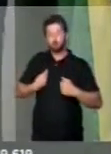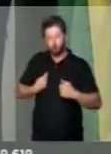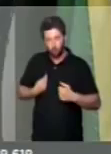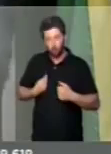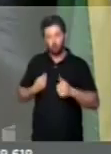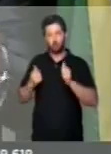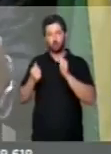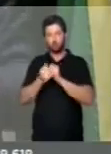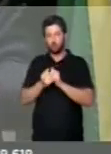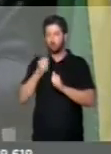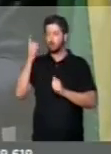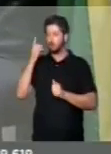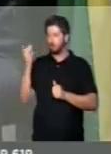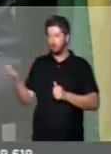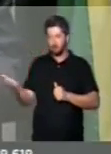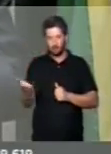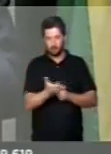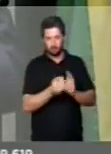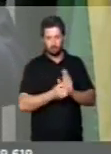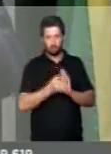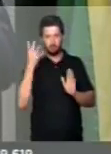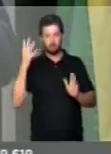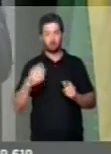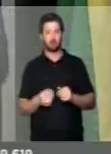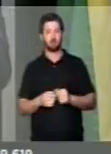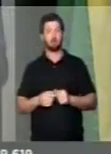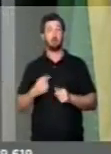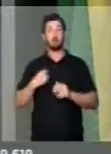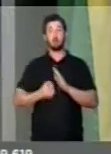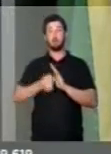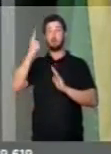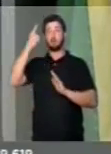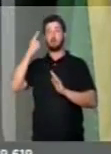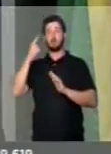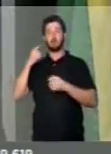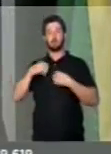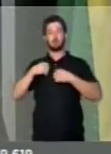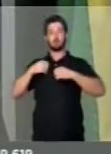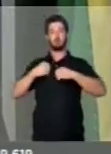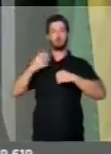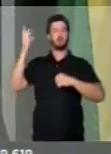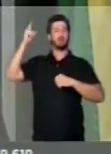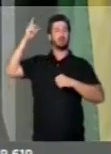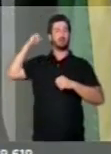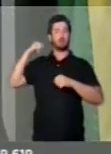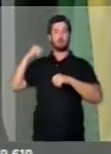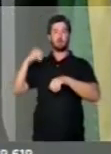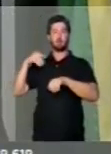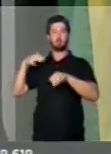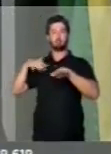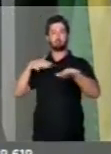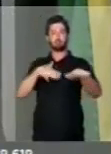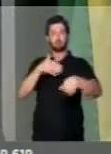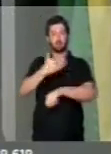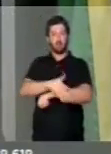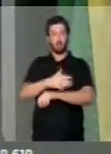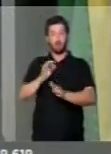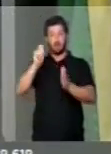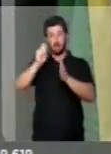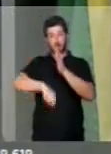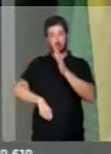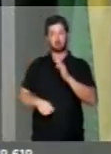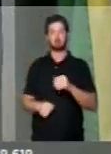ao lado de vários colegas aqui, que fui dos primeiros, ainda nas ruas, a assinar